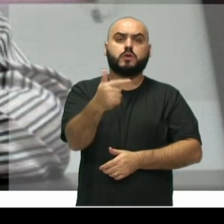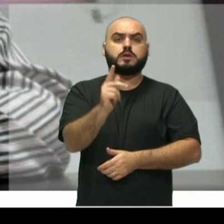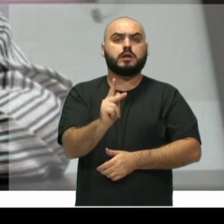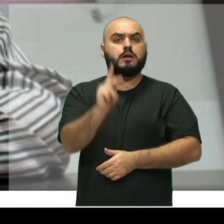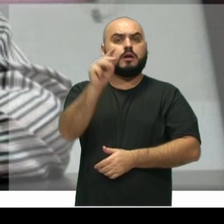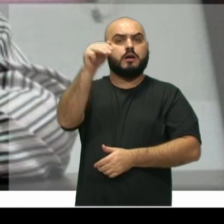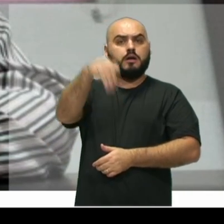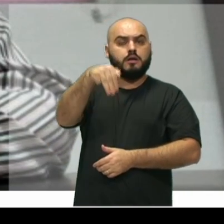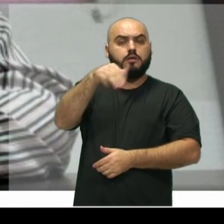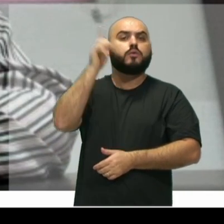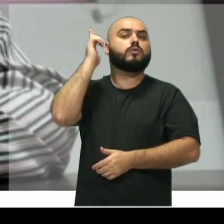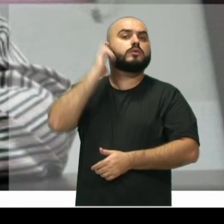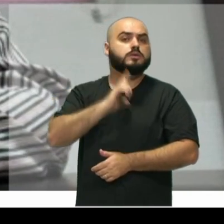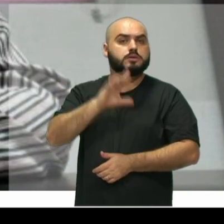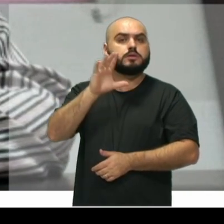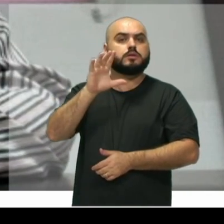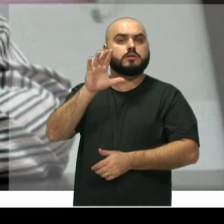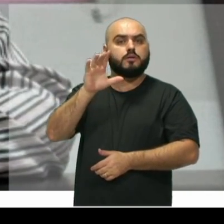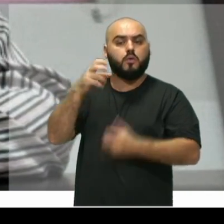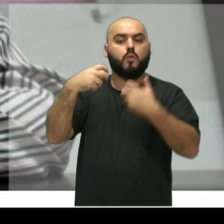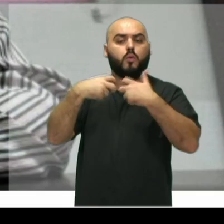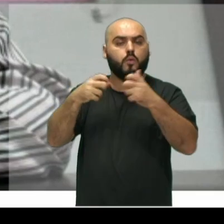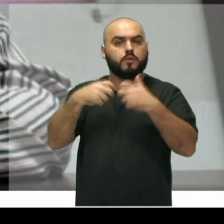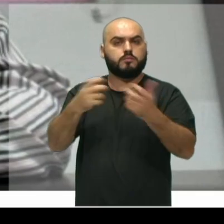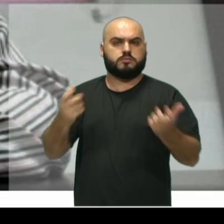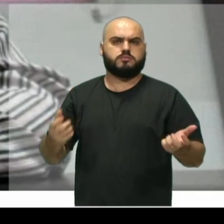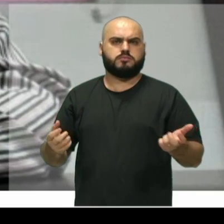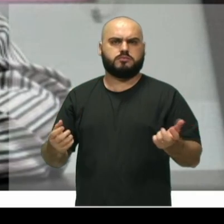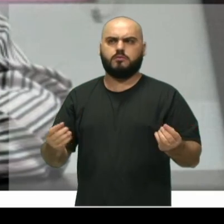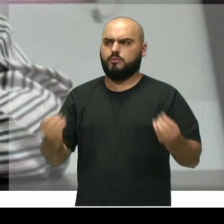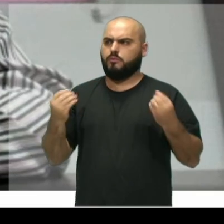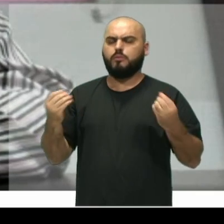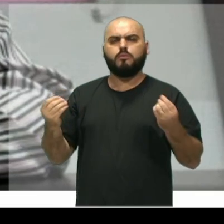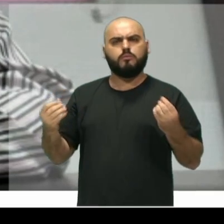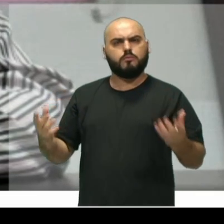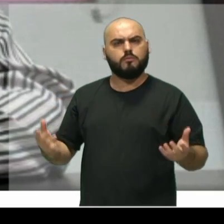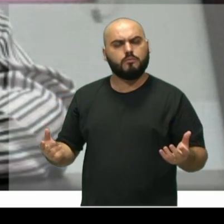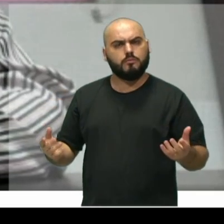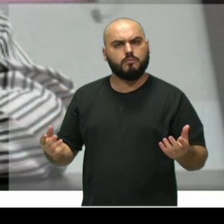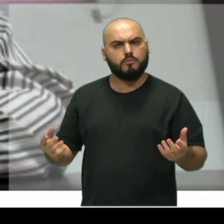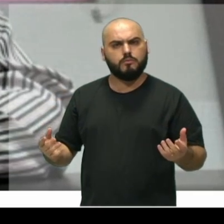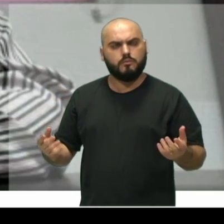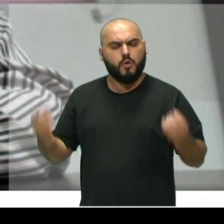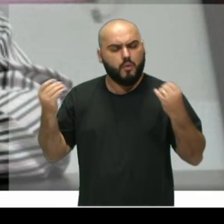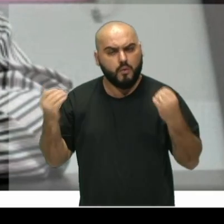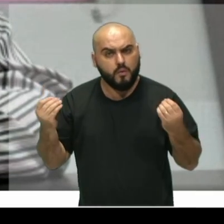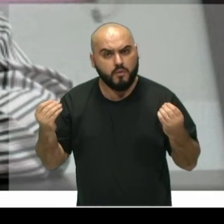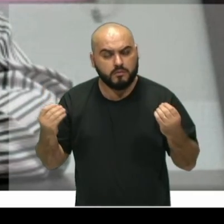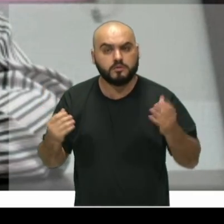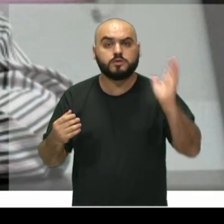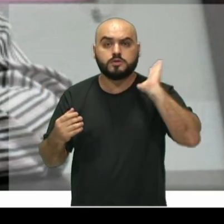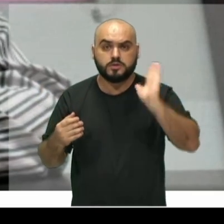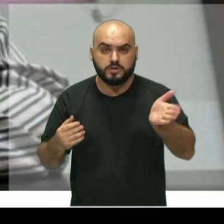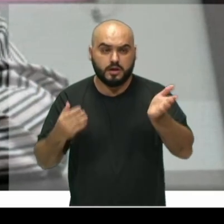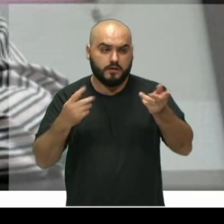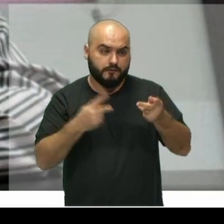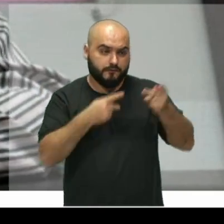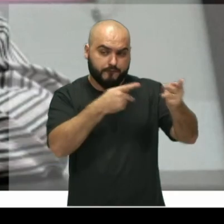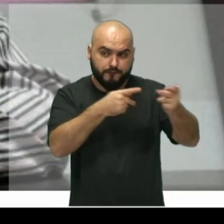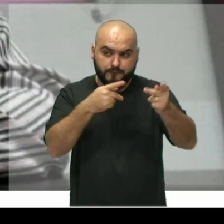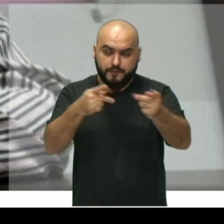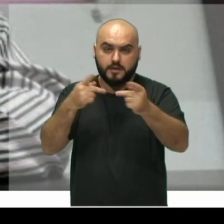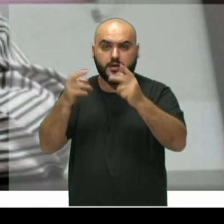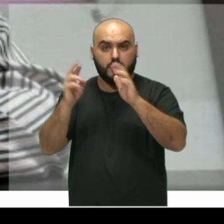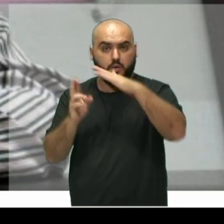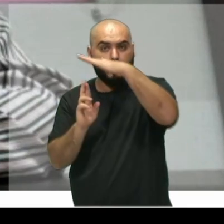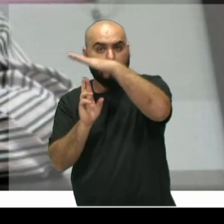para pegar um transporte público coletivo. Então, não é adequado. A gente que passei em outras rodoviárias, em cidades maiores, cidades